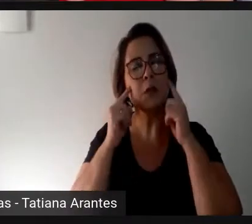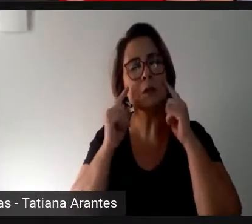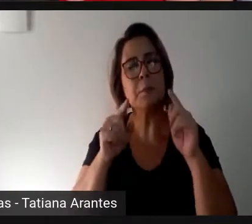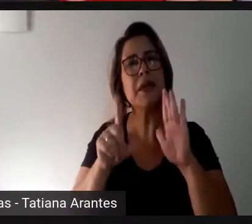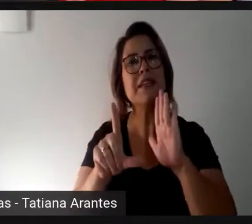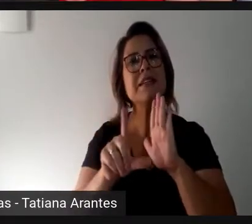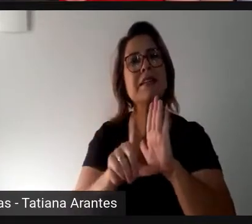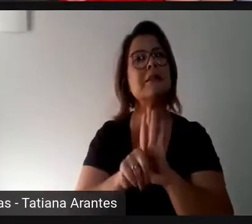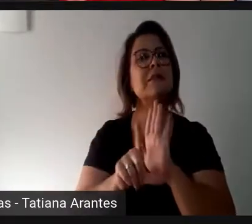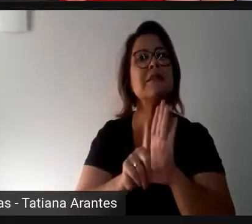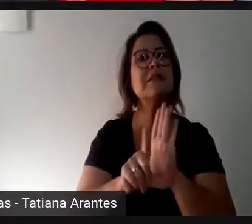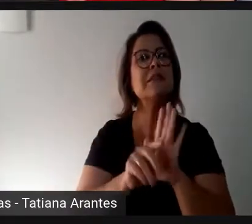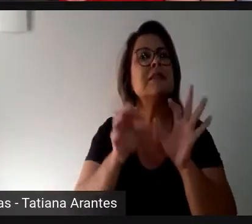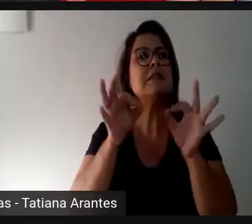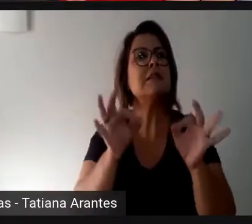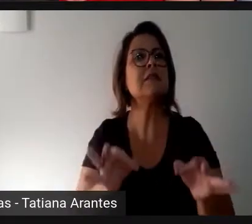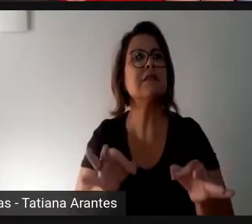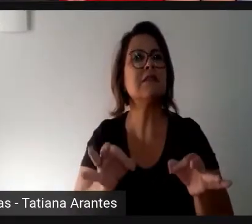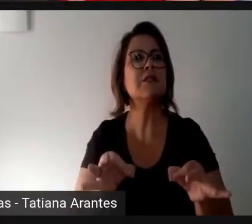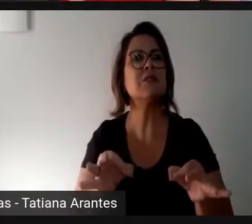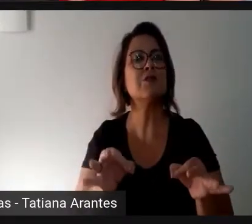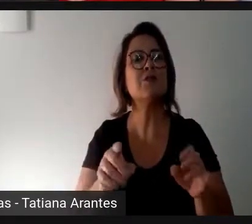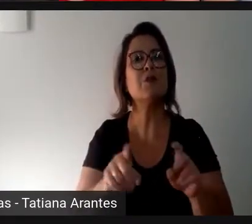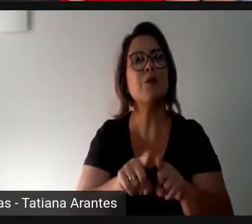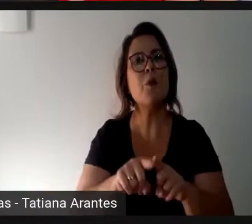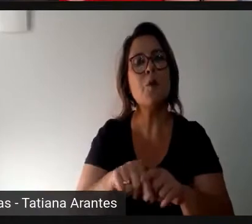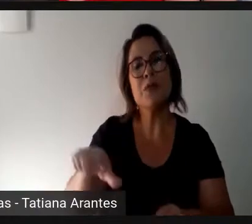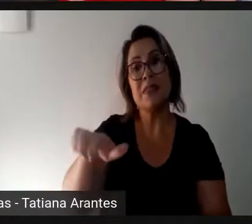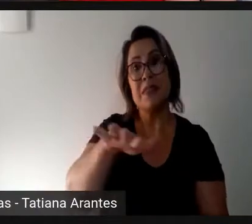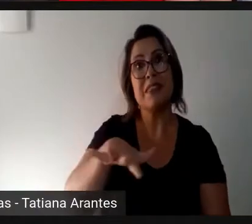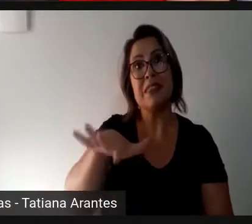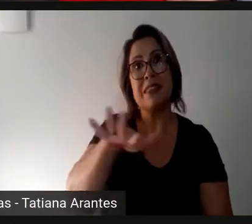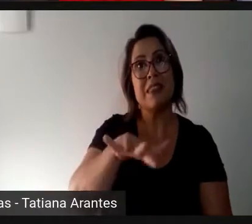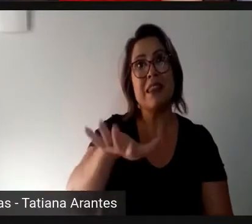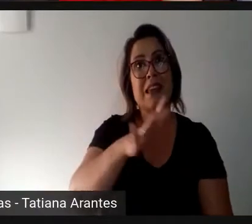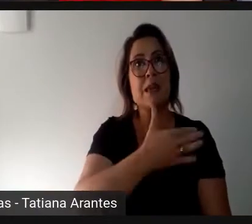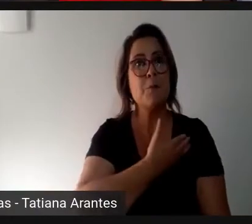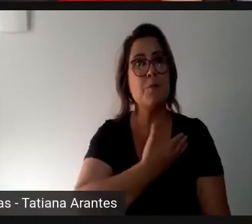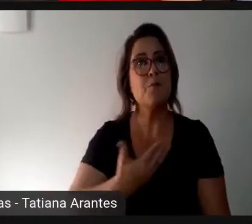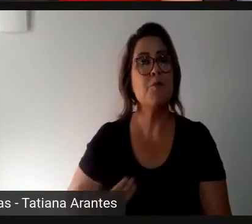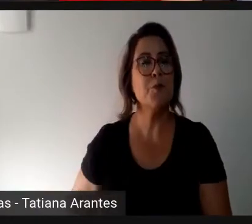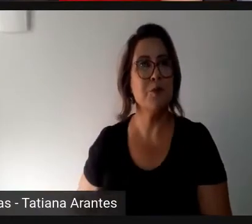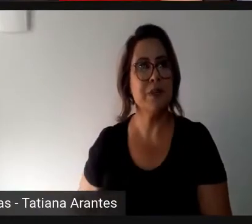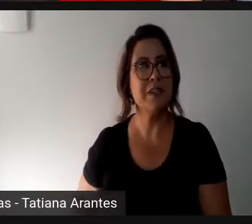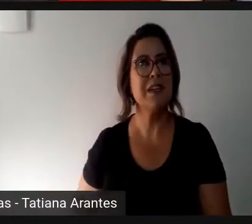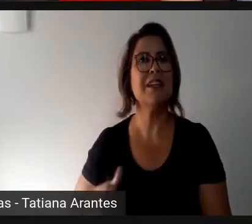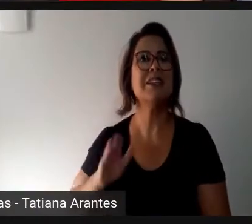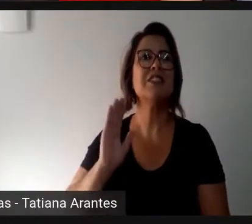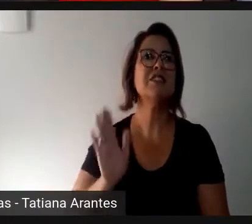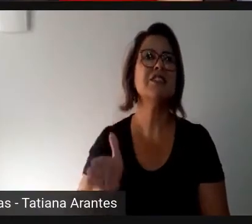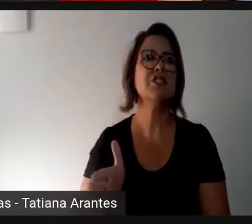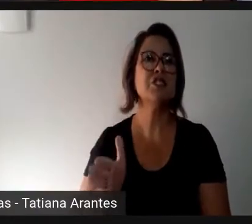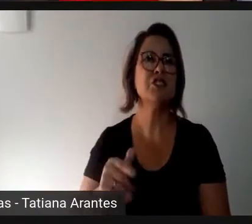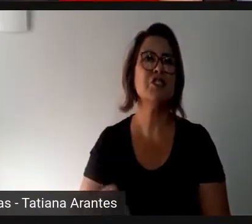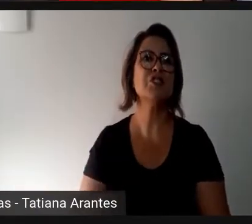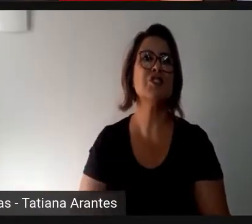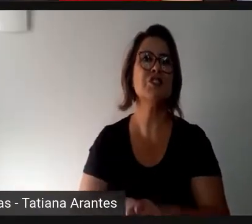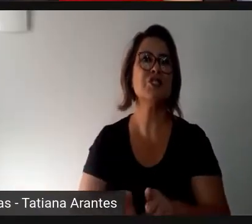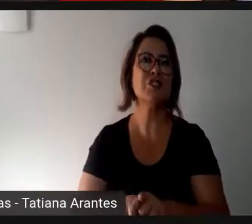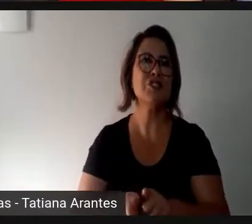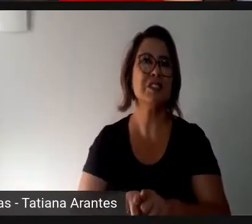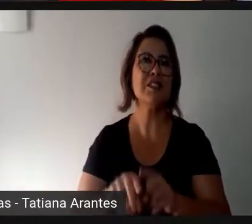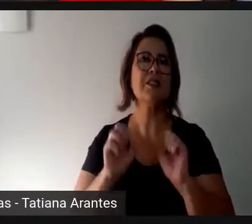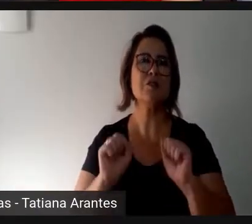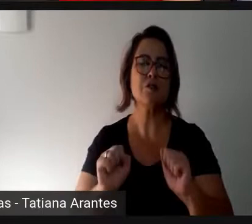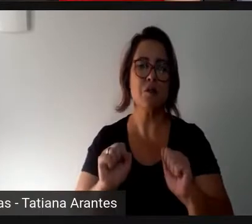você está falando compliance no setor público? Para que compliance no setor público? Nós já estamos debaixo do princípio da legalidade, a gente só pode fazer o